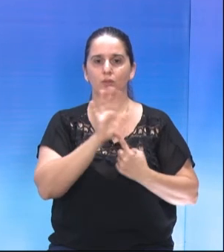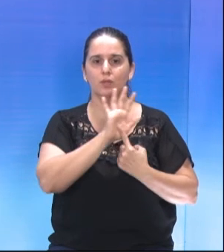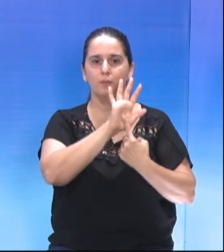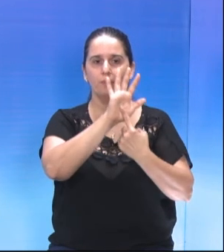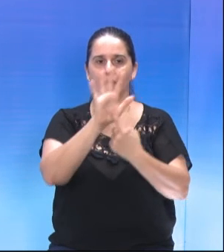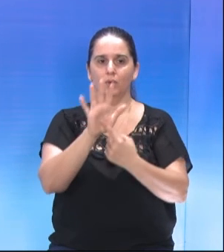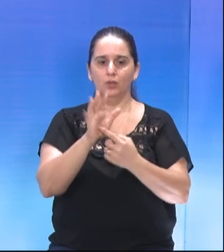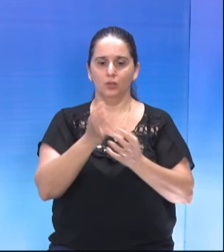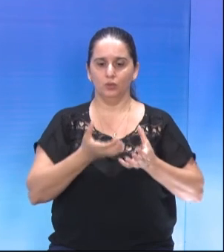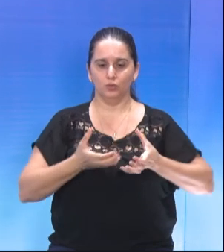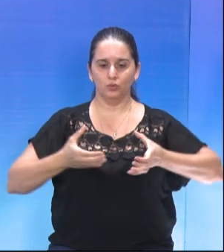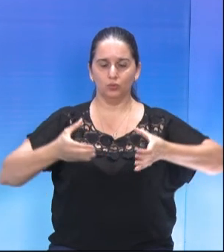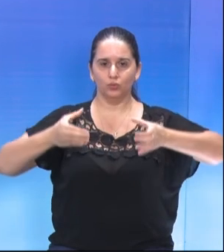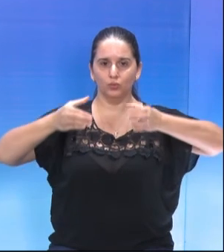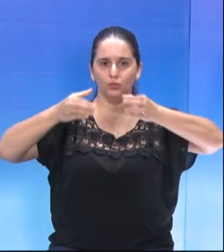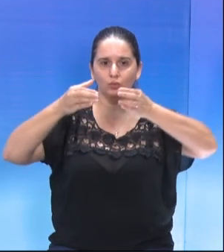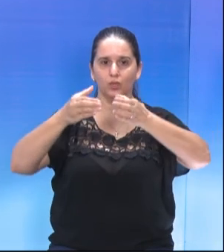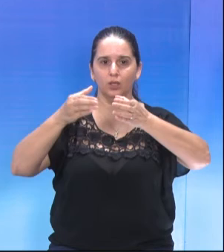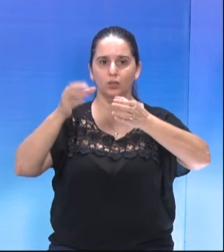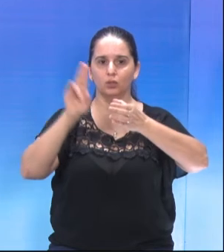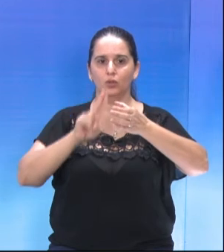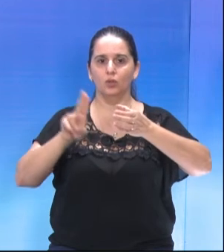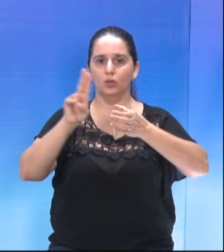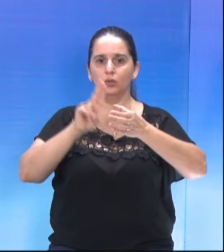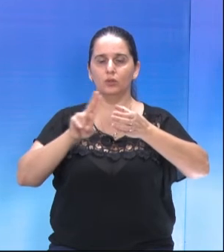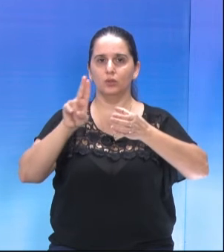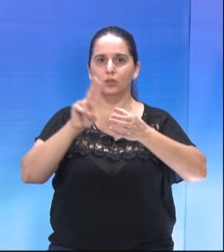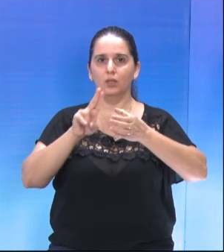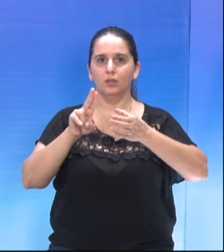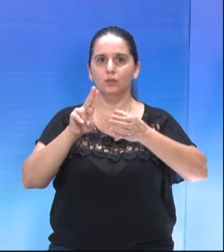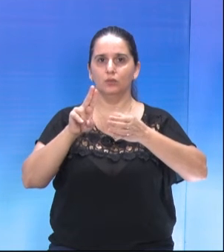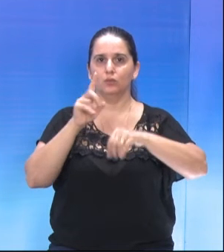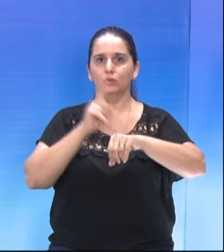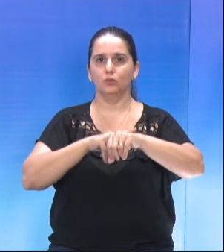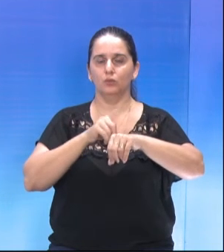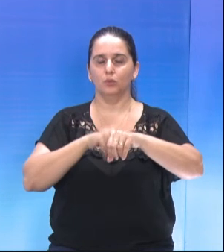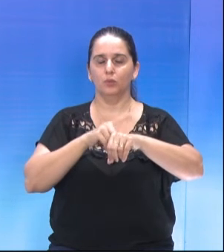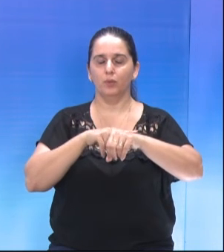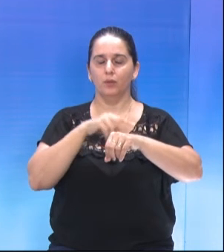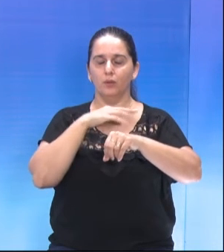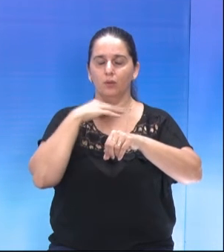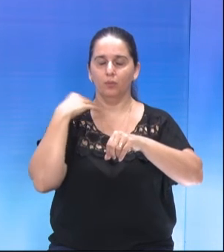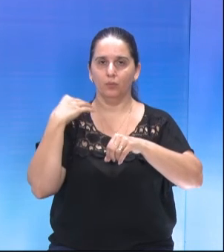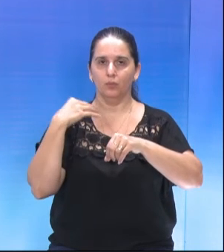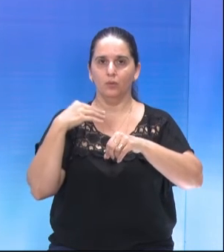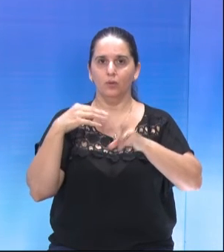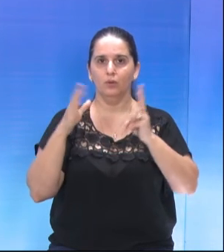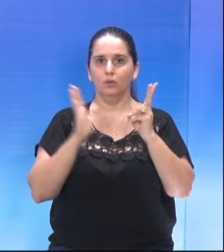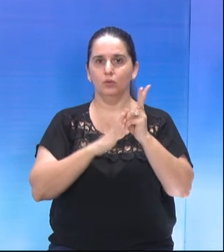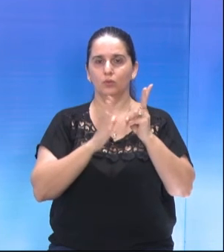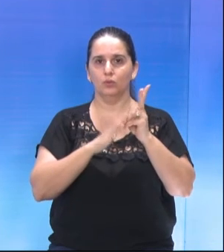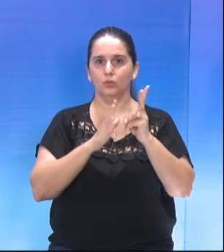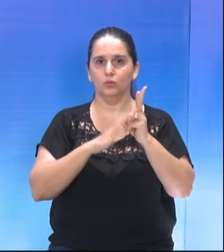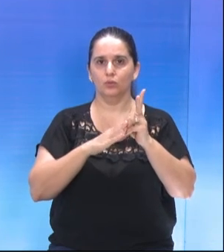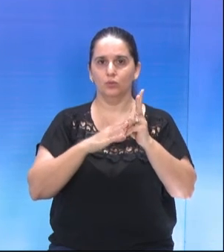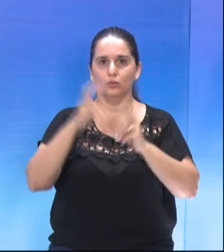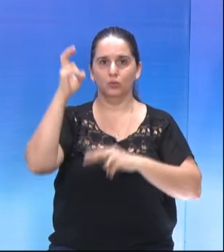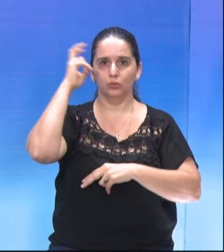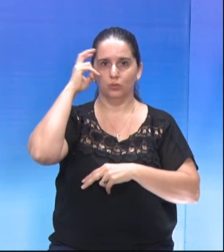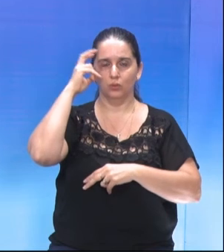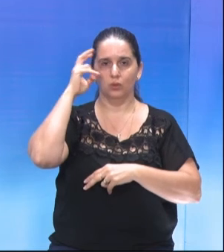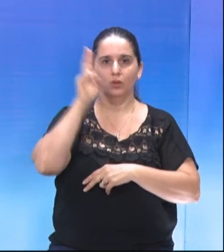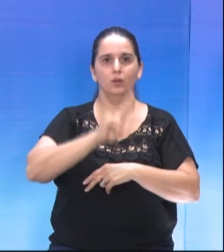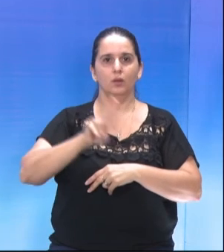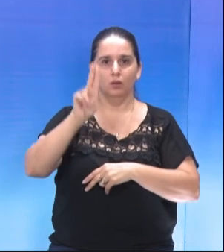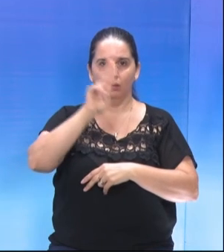2, a reprodução de um vaso utilizado como uma cerimônia, em uma cerimônia na cultura marajoara, isso era